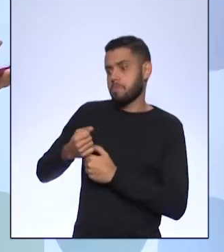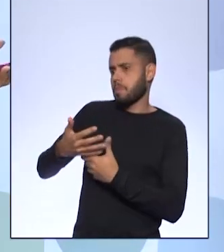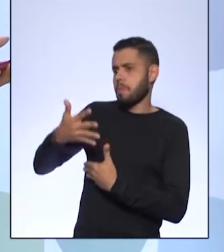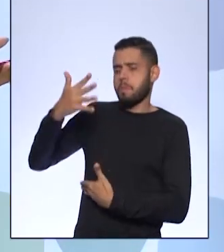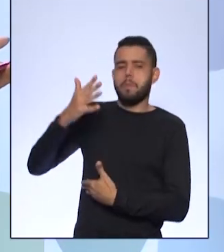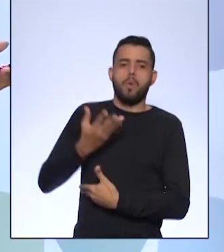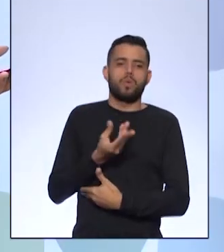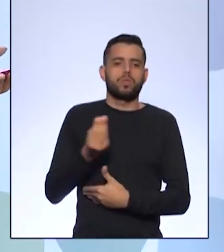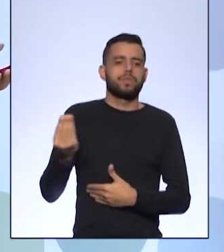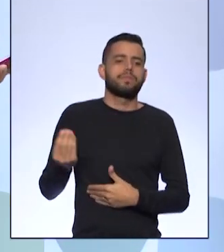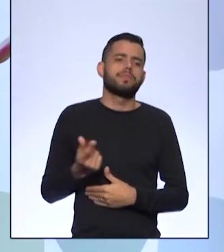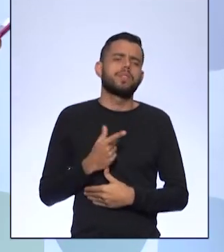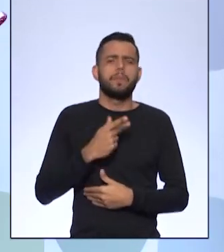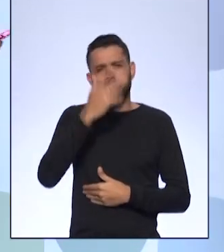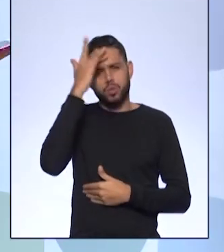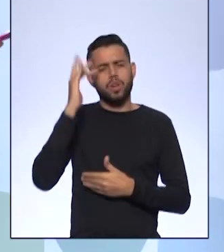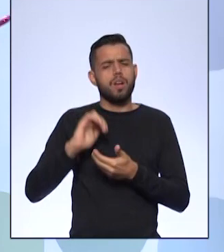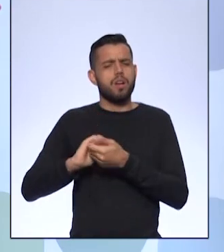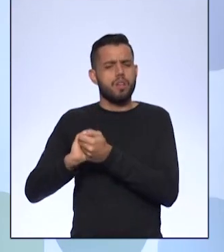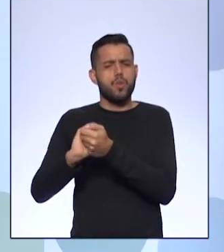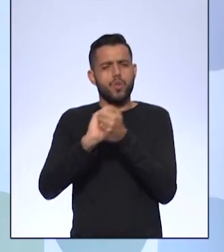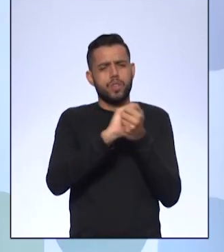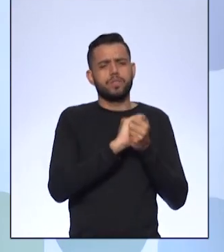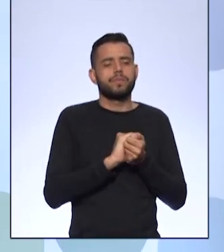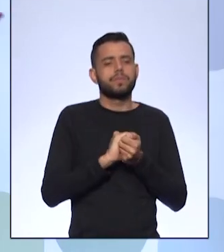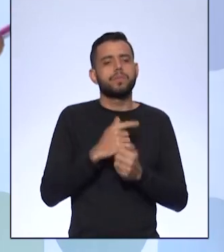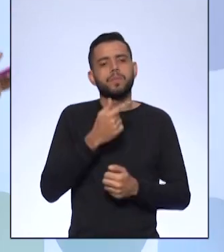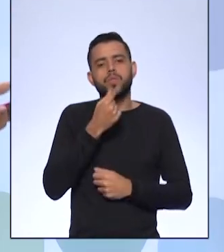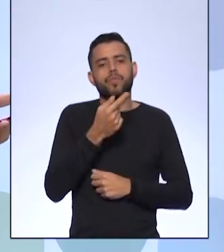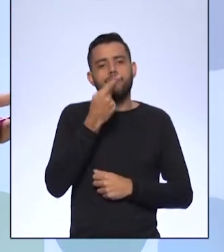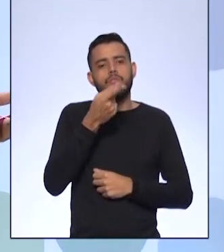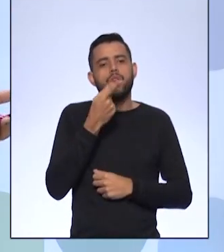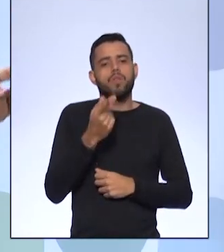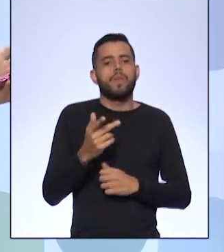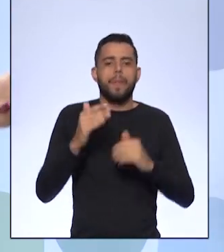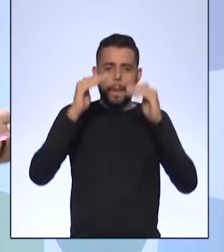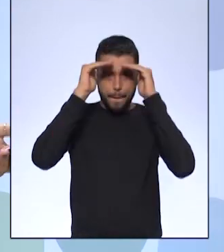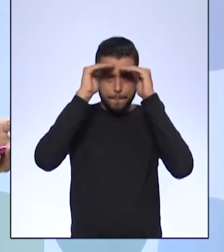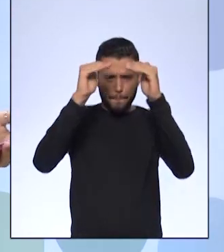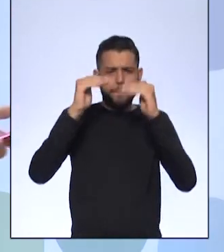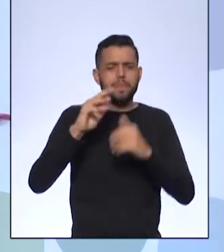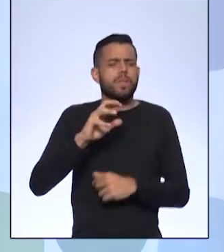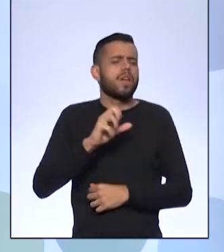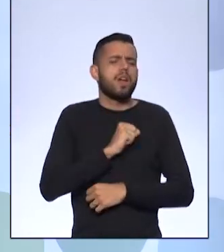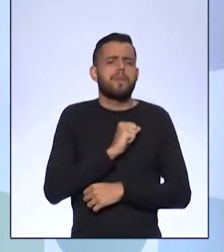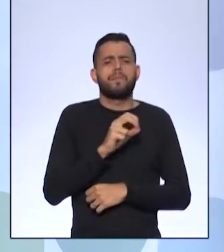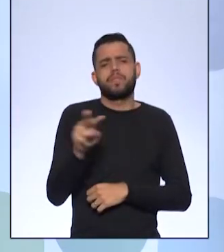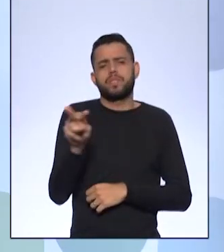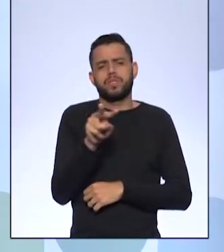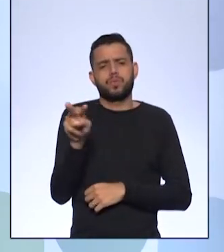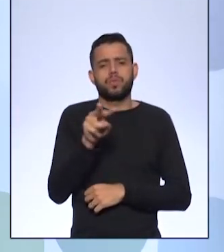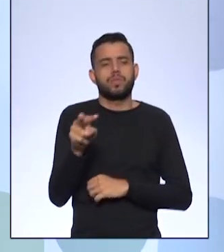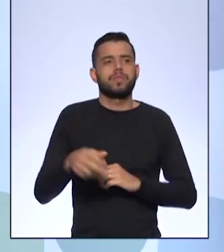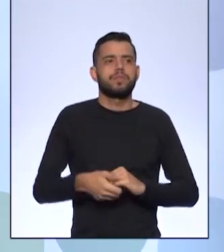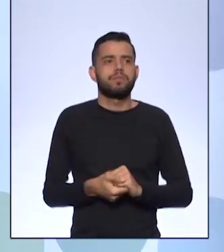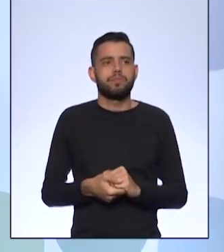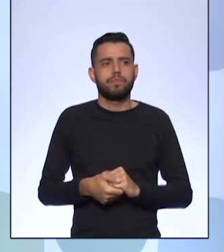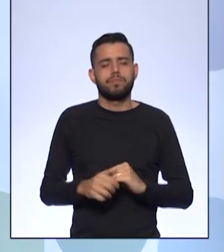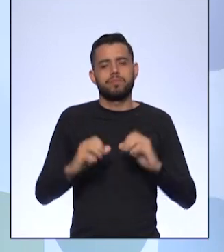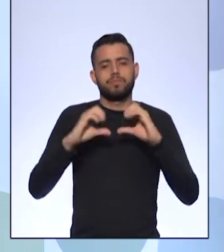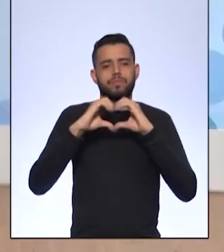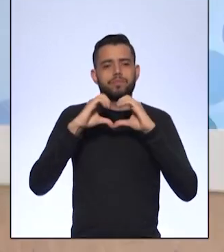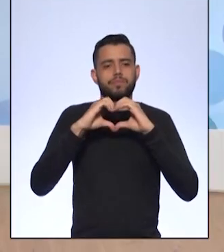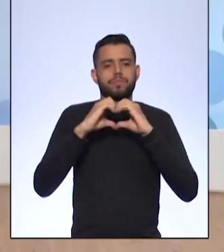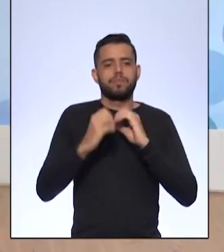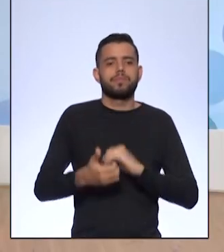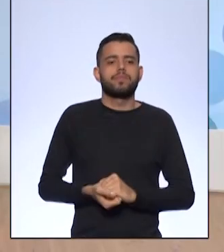vários elogios. Ai, tem um menino que falou assim, com todo respeito, eu amo vocês duas. A gente também te ama, aqui, ó, coração.